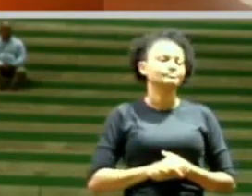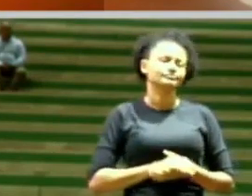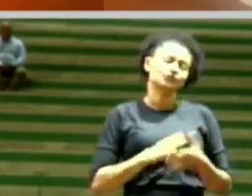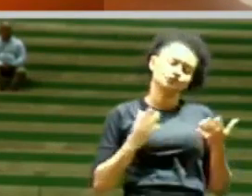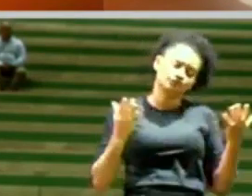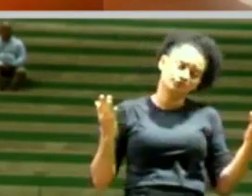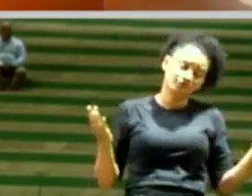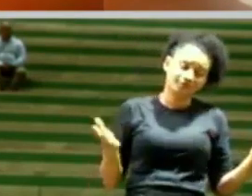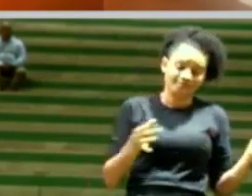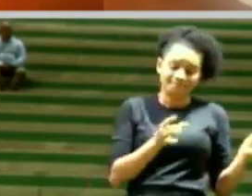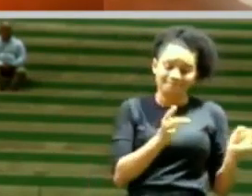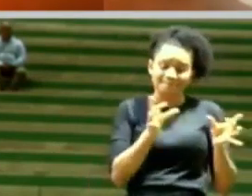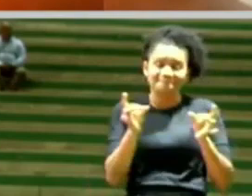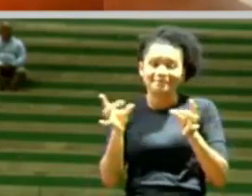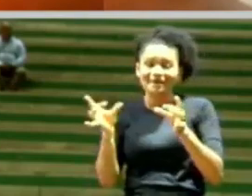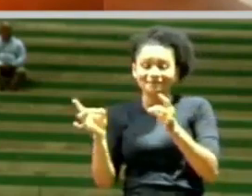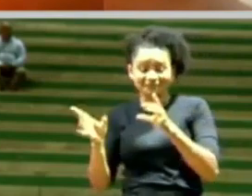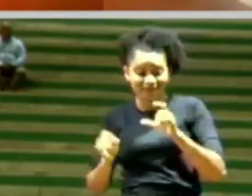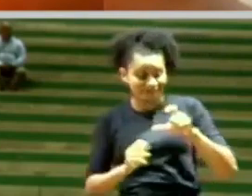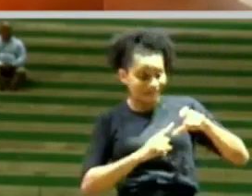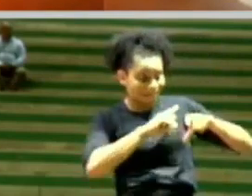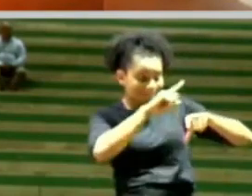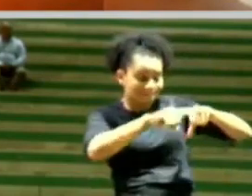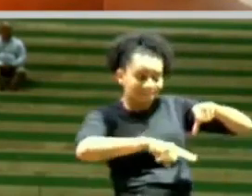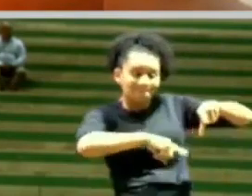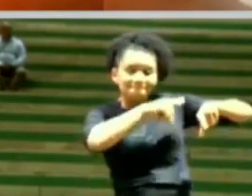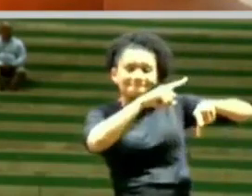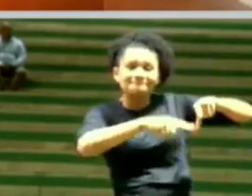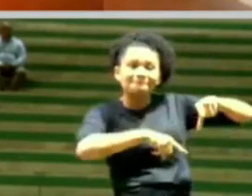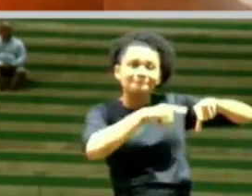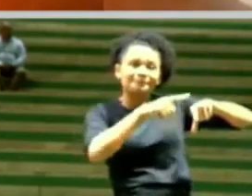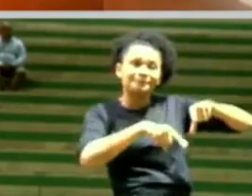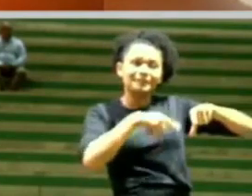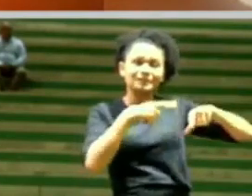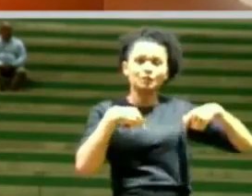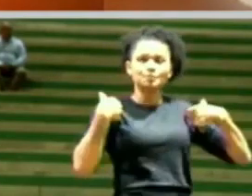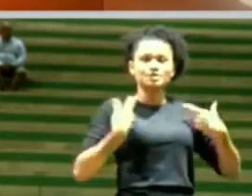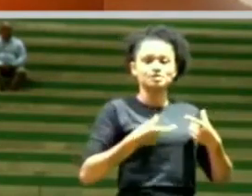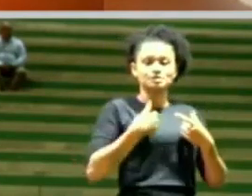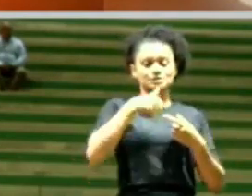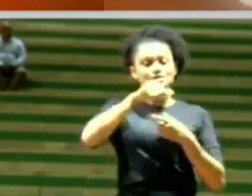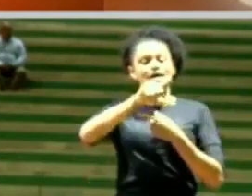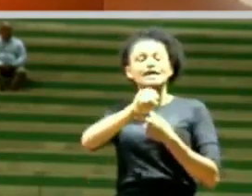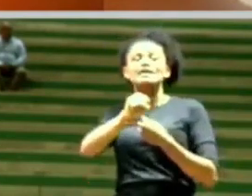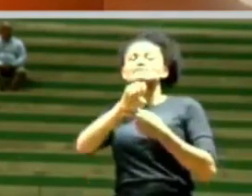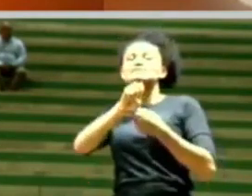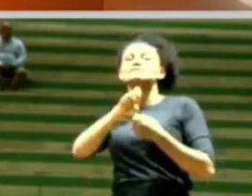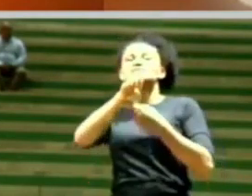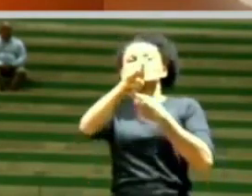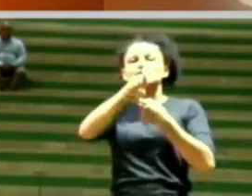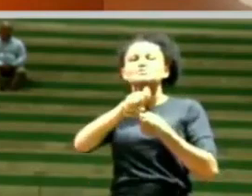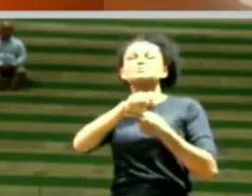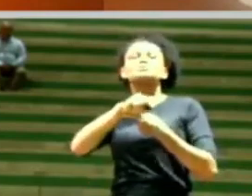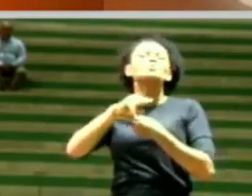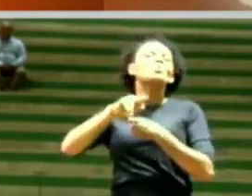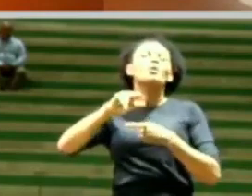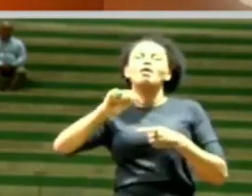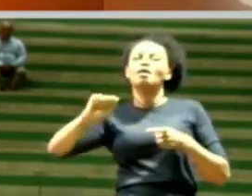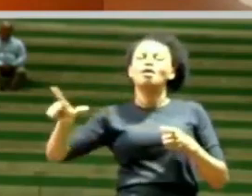Ora, para vender pneu no Brasil tem que colocar sensualidade. O que que tem a ver